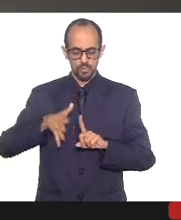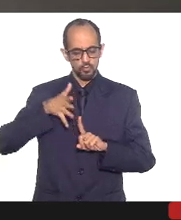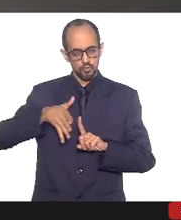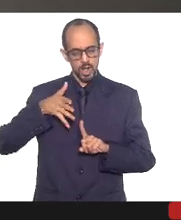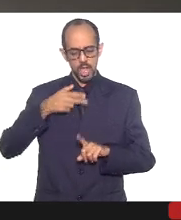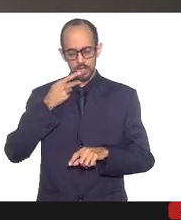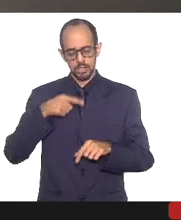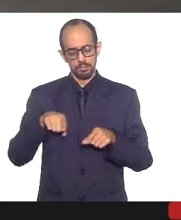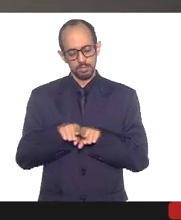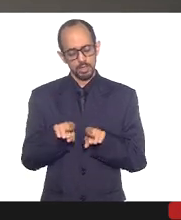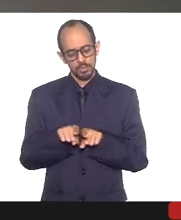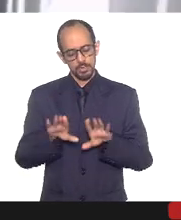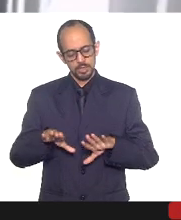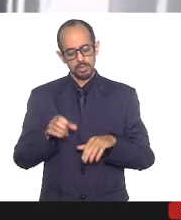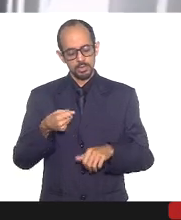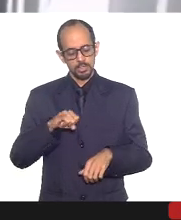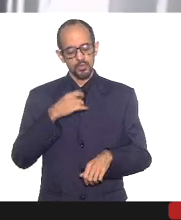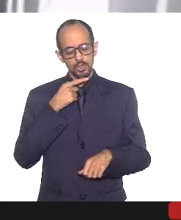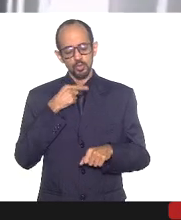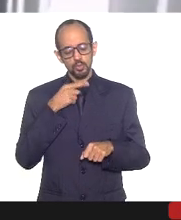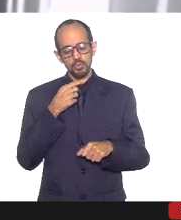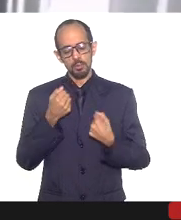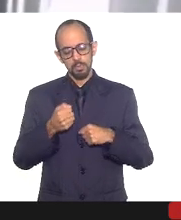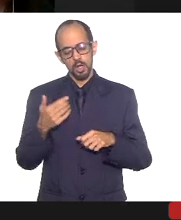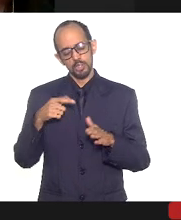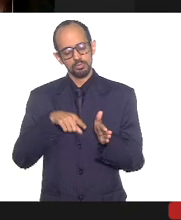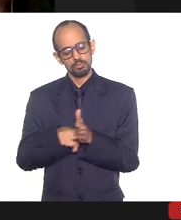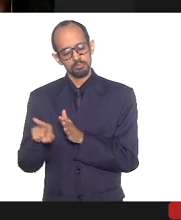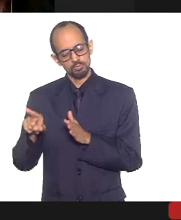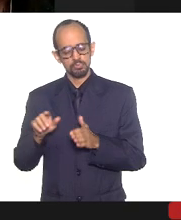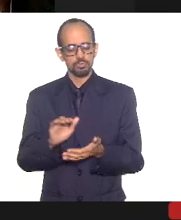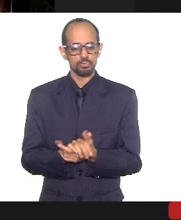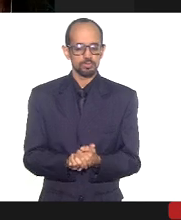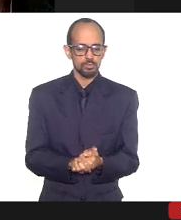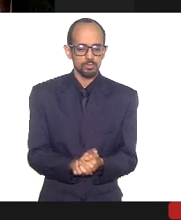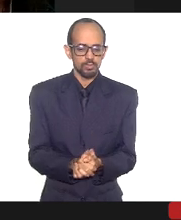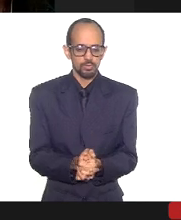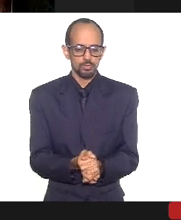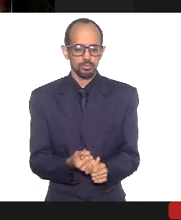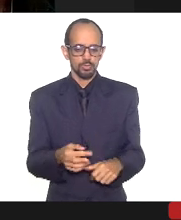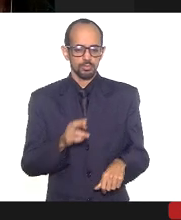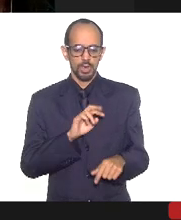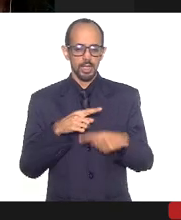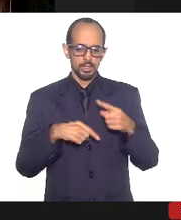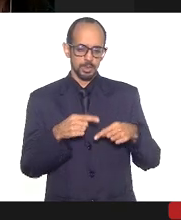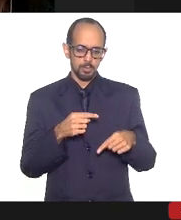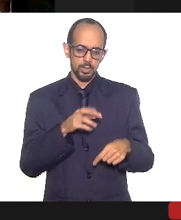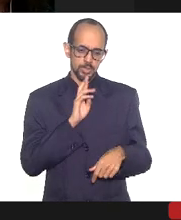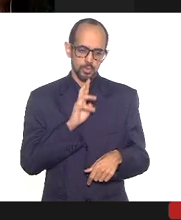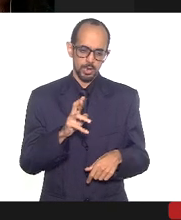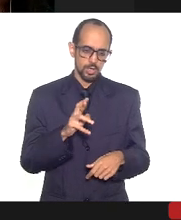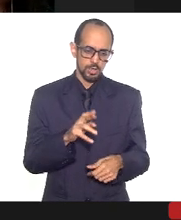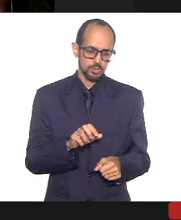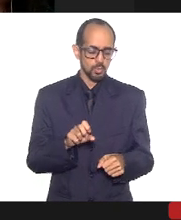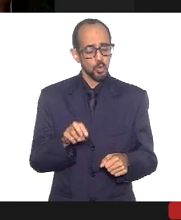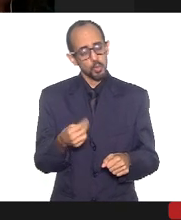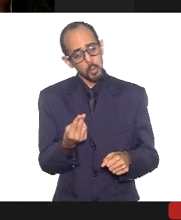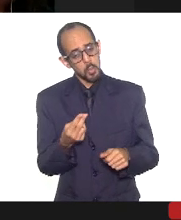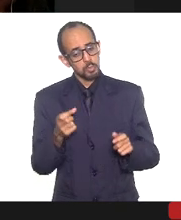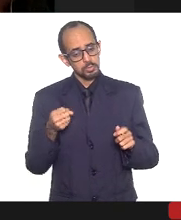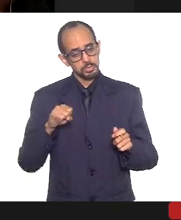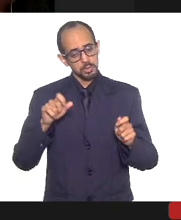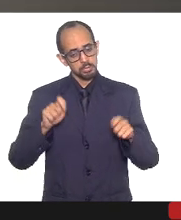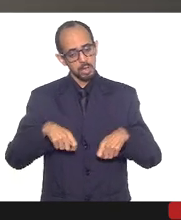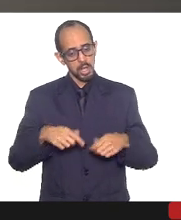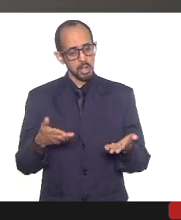gente estaria aqui pronto para encaminhar, ou mais tarde, se não pudesse agora, uma resposta ou alguma contribuição para essa